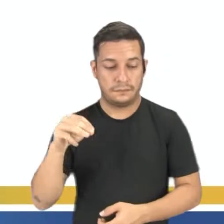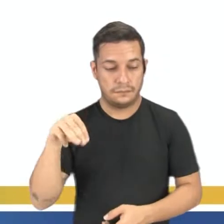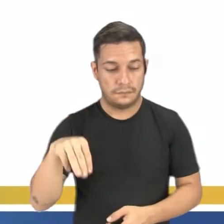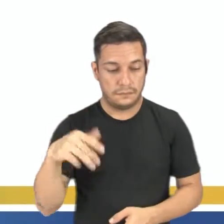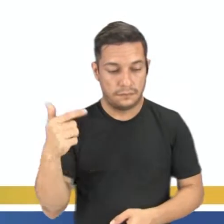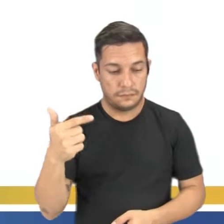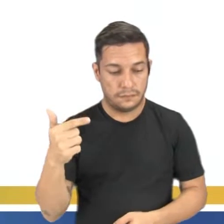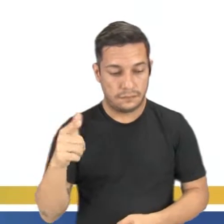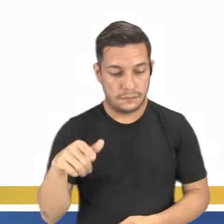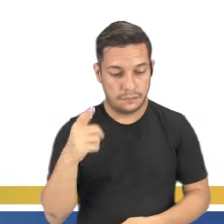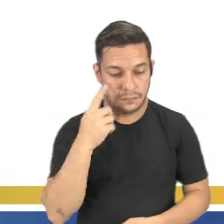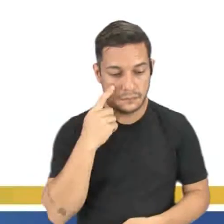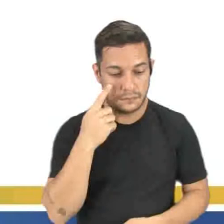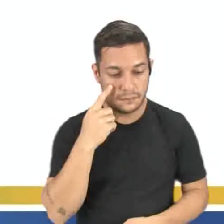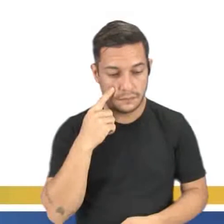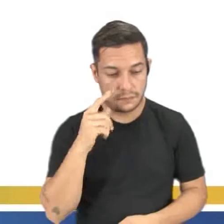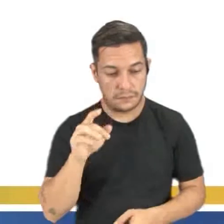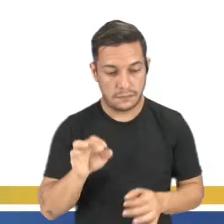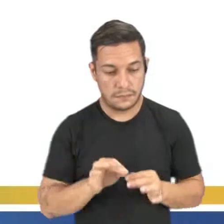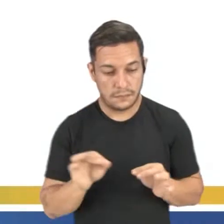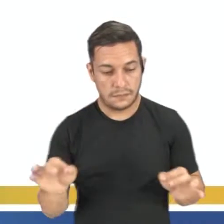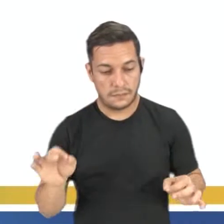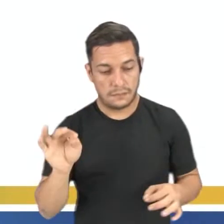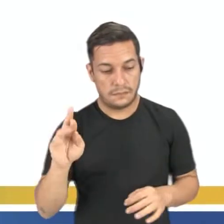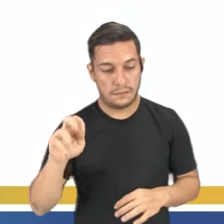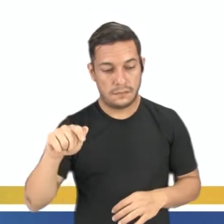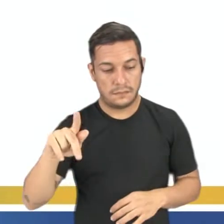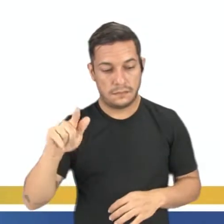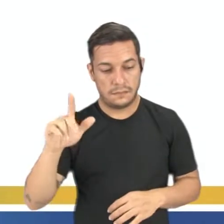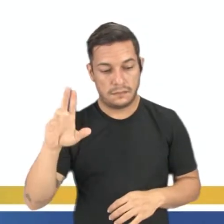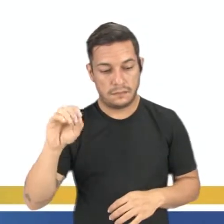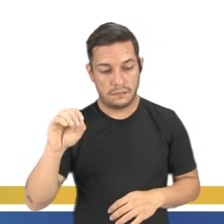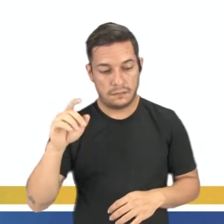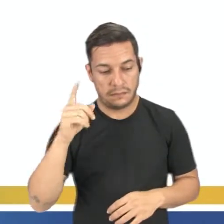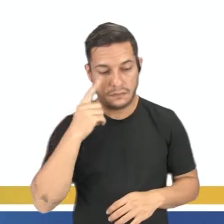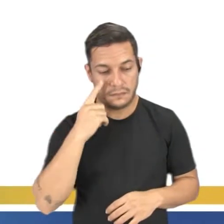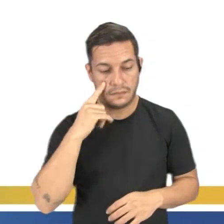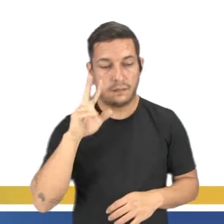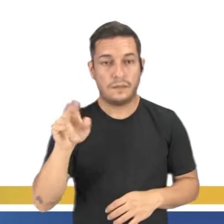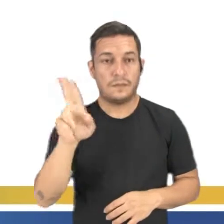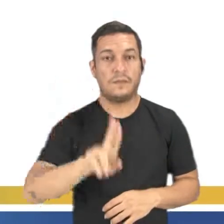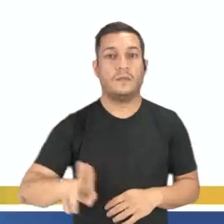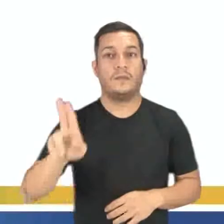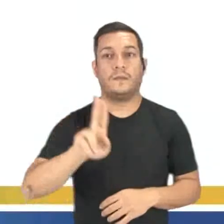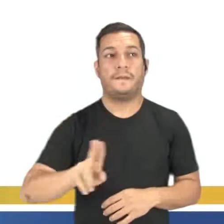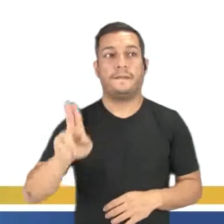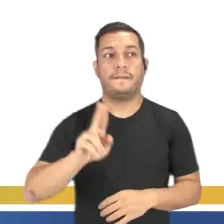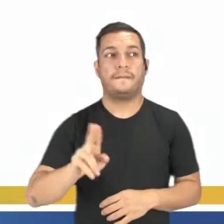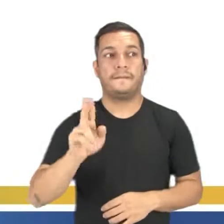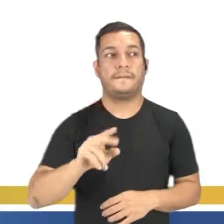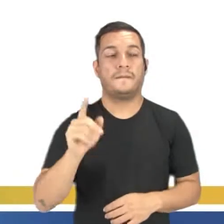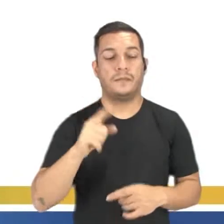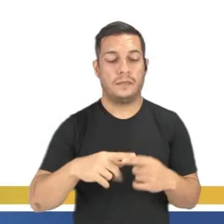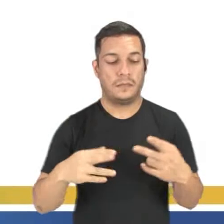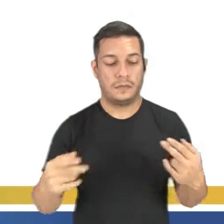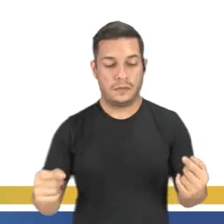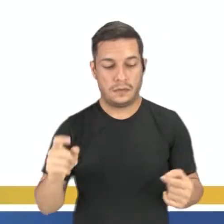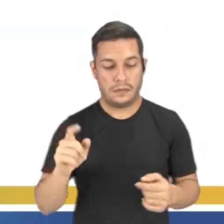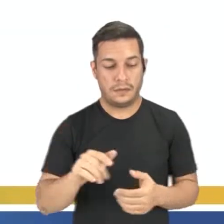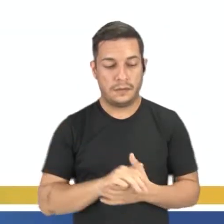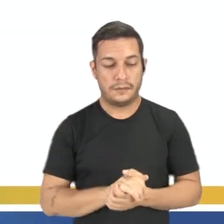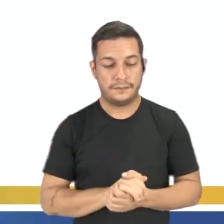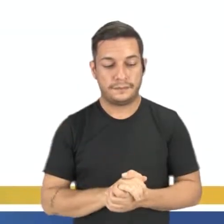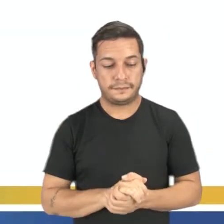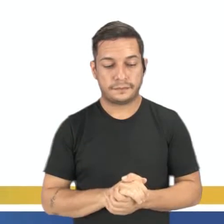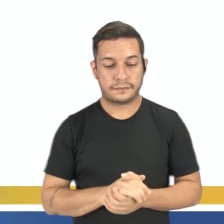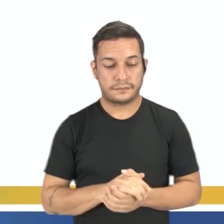metros quadrados corresponde à área desse triângulo, justamente o que ele vai utilizar para usar esse produto para